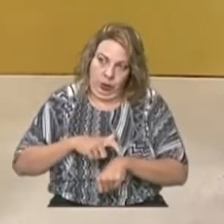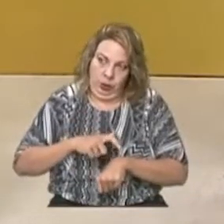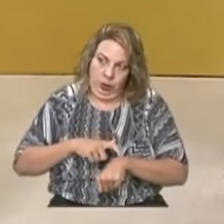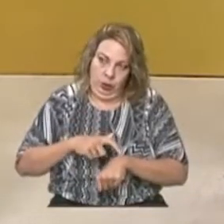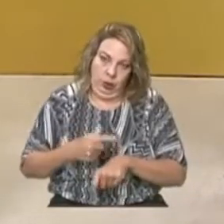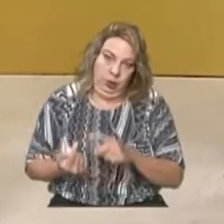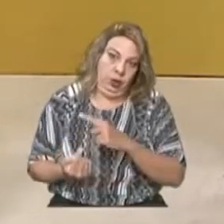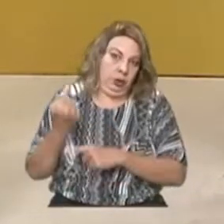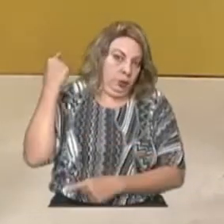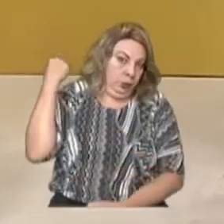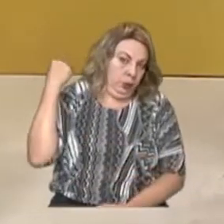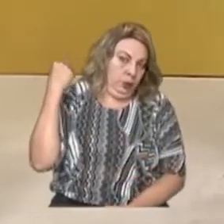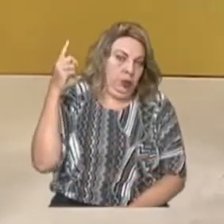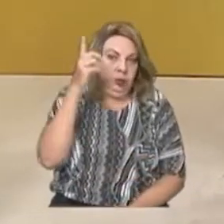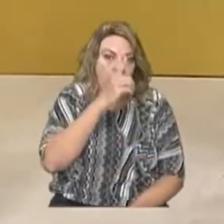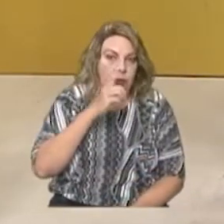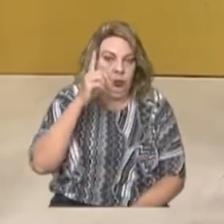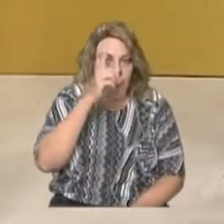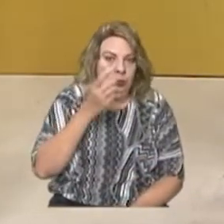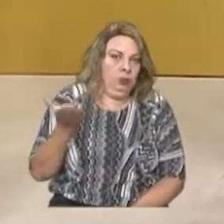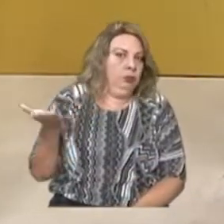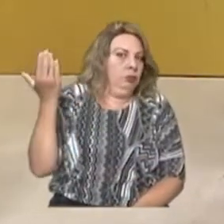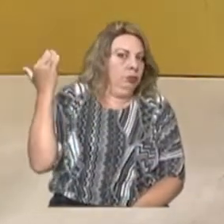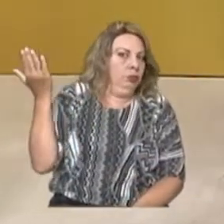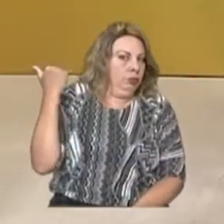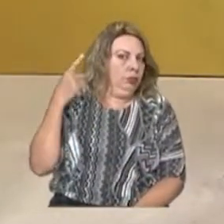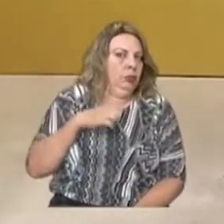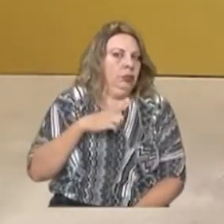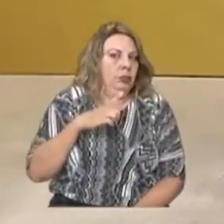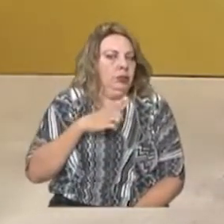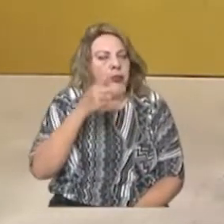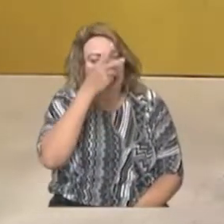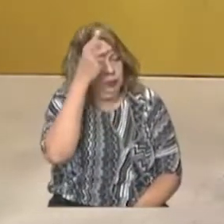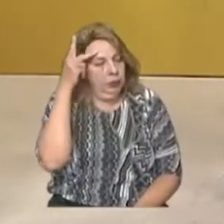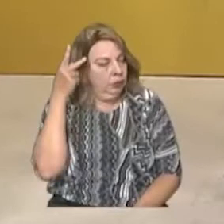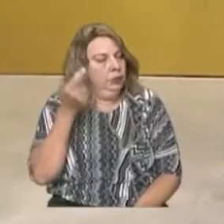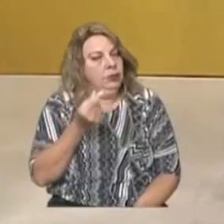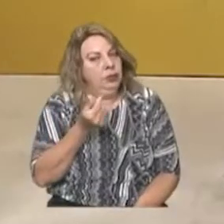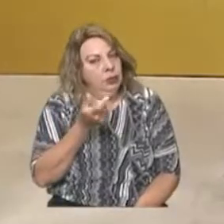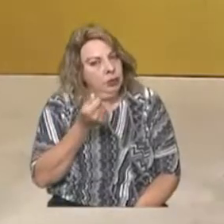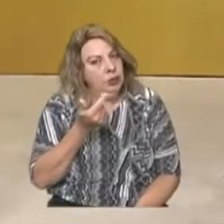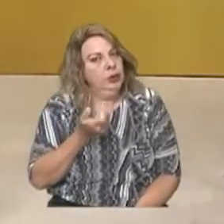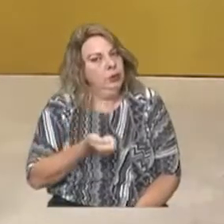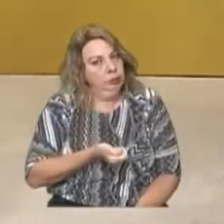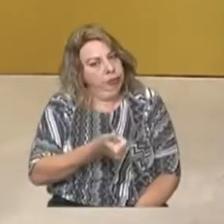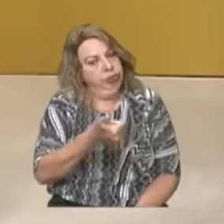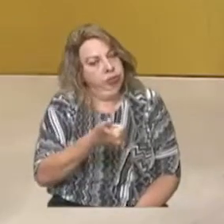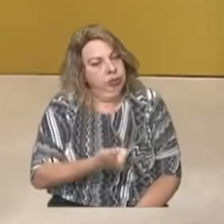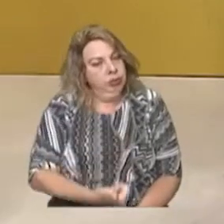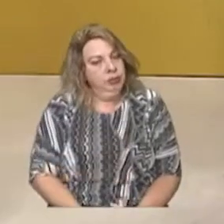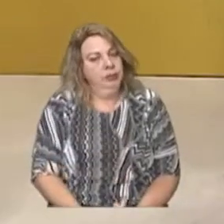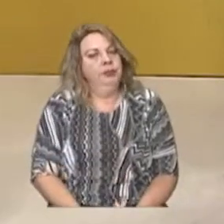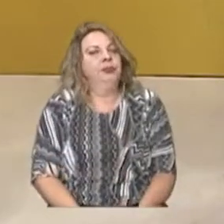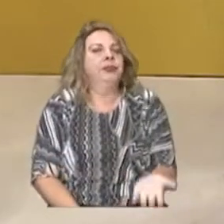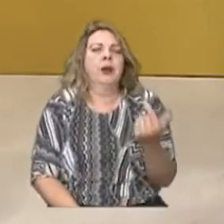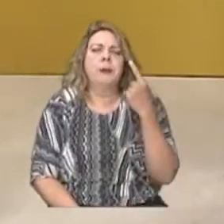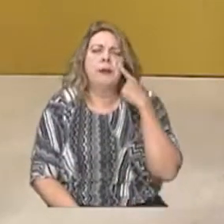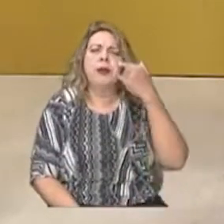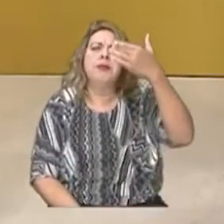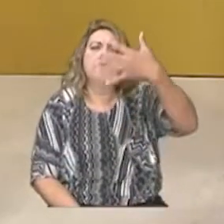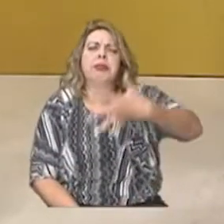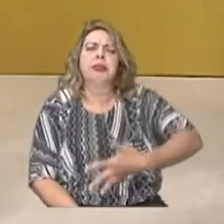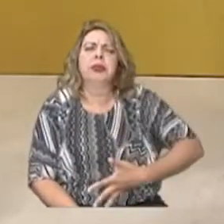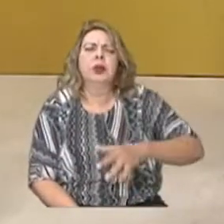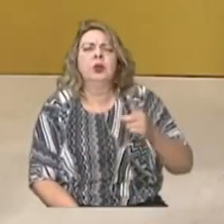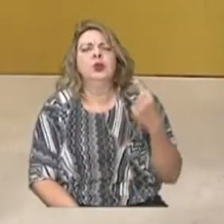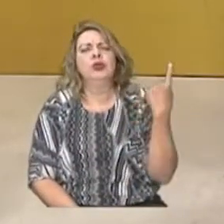a máquina do tempo, domingo passado, sim, muita gente teve aquela graninha extra chegando pro bolso. Foi bacana, né? E nós vamos conferir agora quem é que ficou